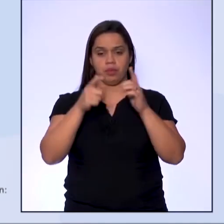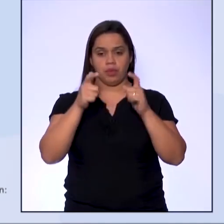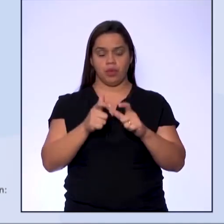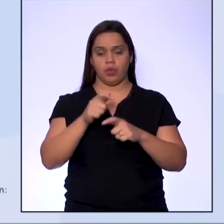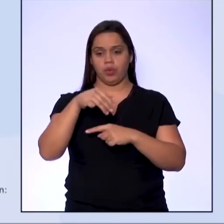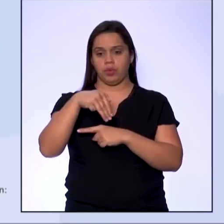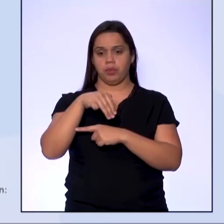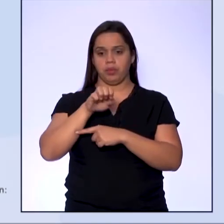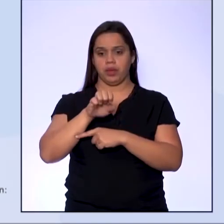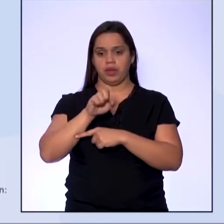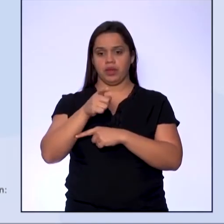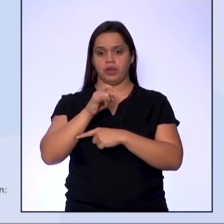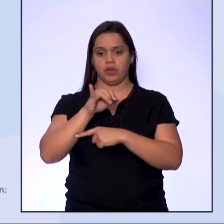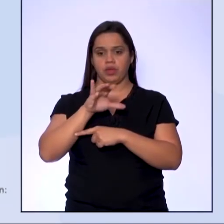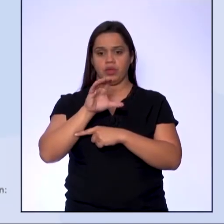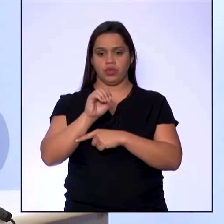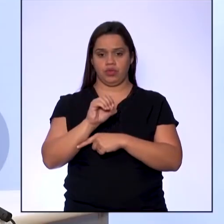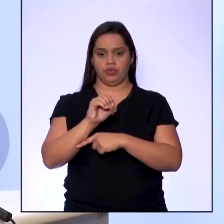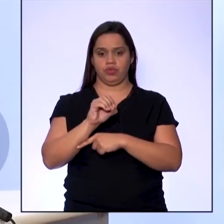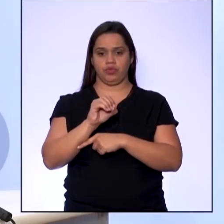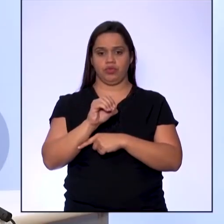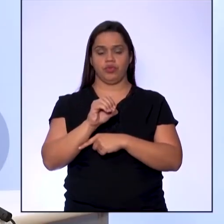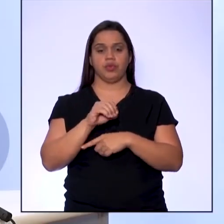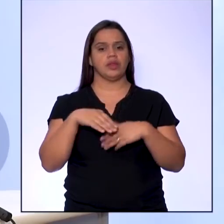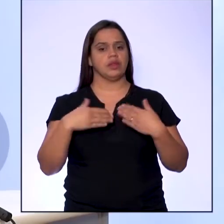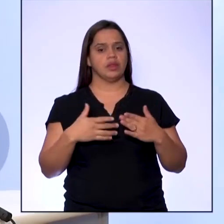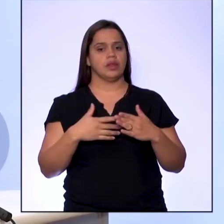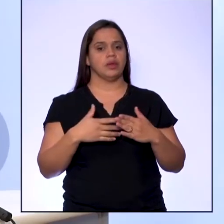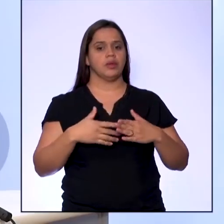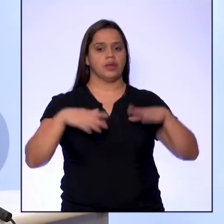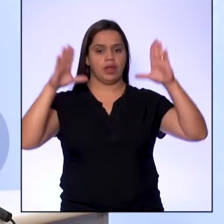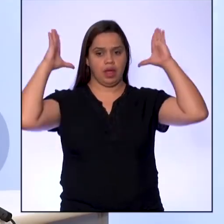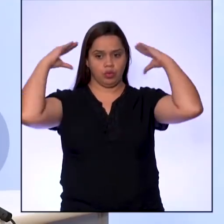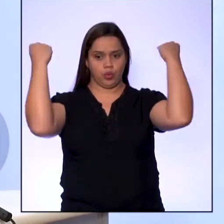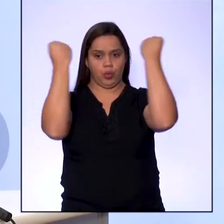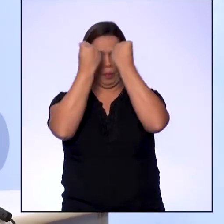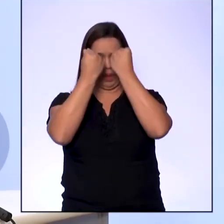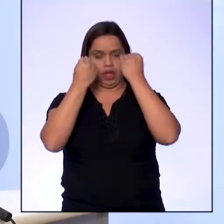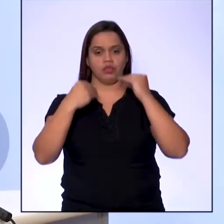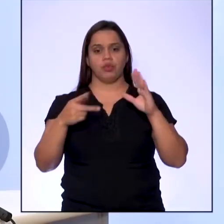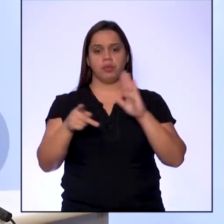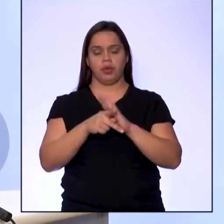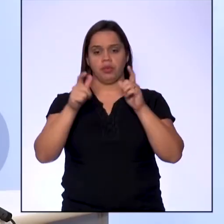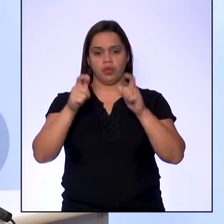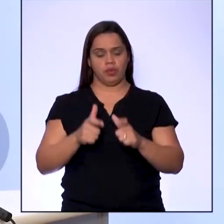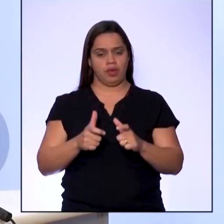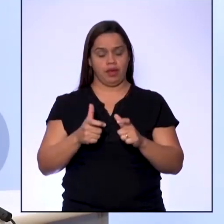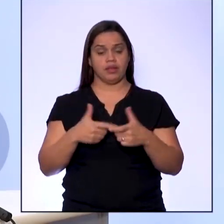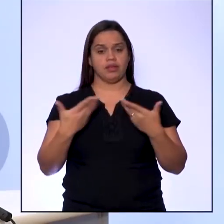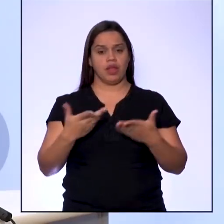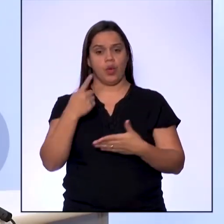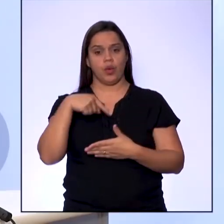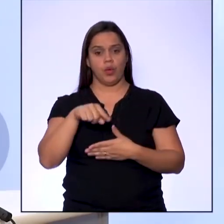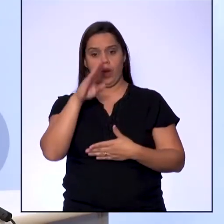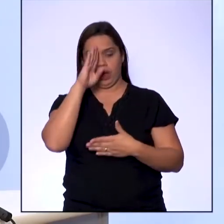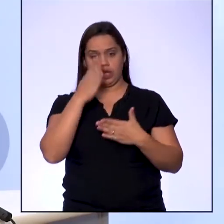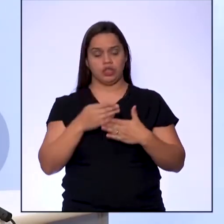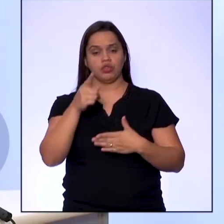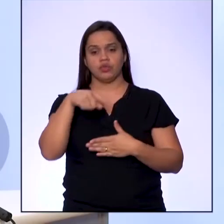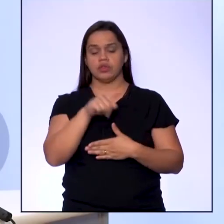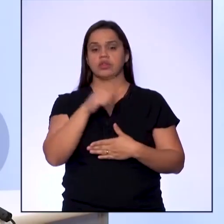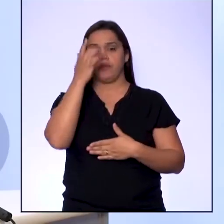ok? A outra imagem que nós vamos aí observar é a imagem que eu citei para vocês da Pedra do Sol, né? Essa imagem,